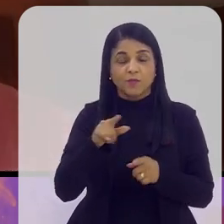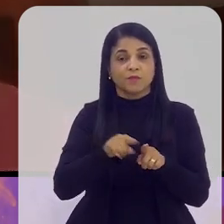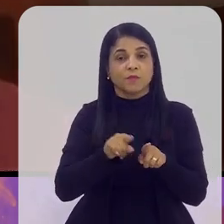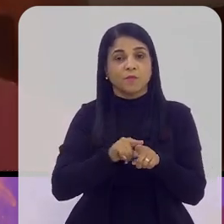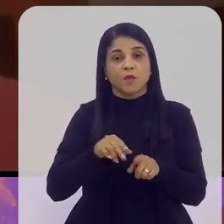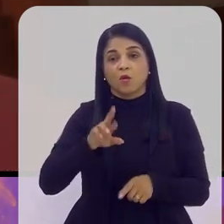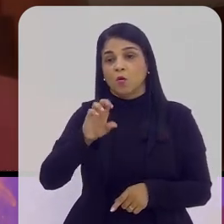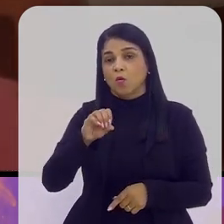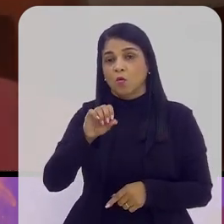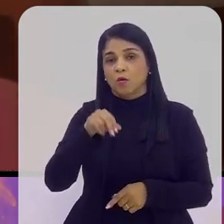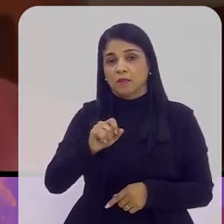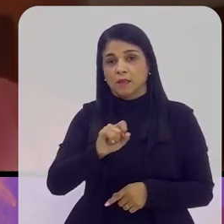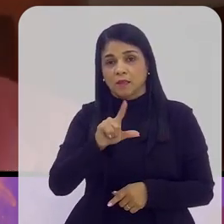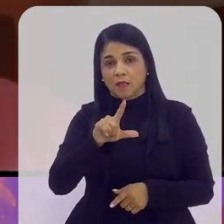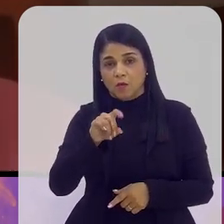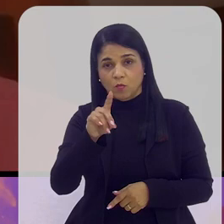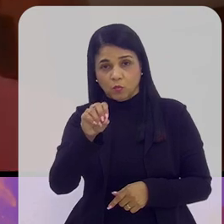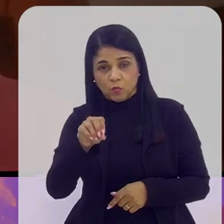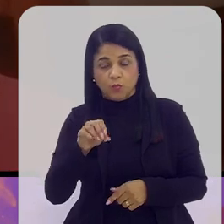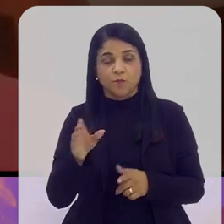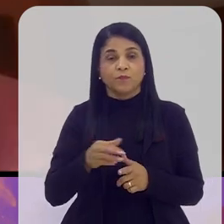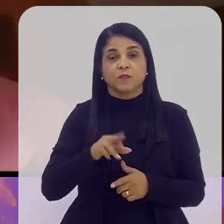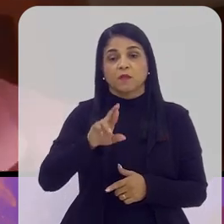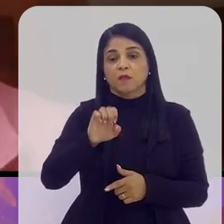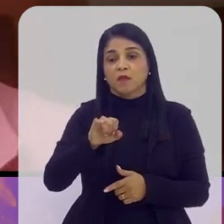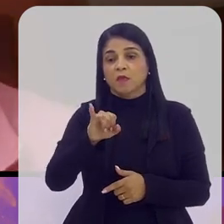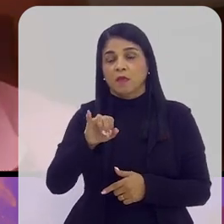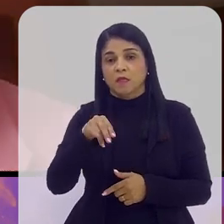ainda Careca, outro grande nome, Reinaldo,